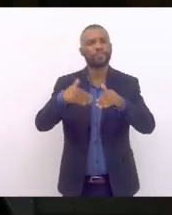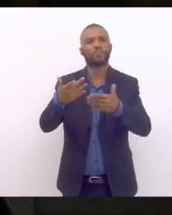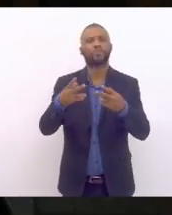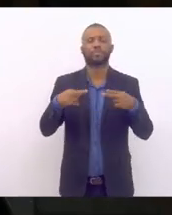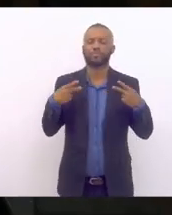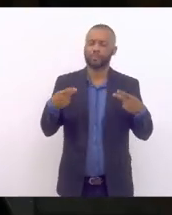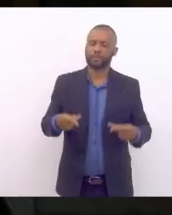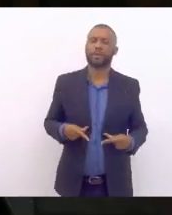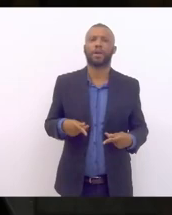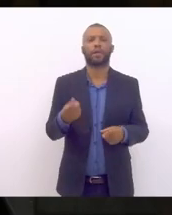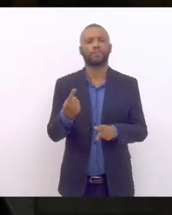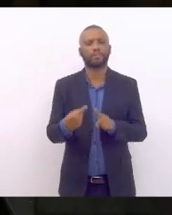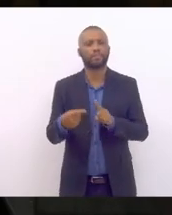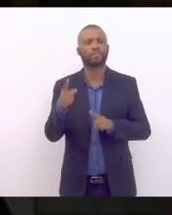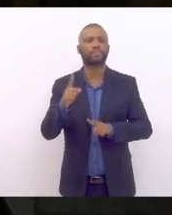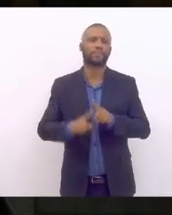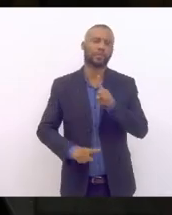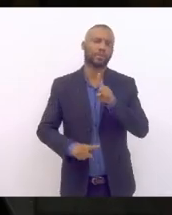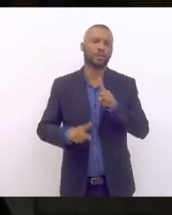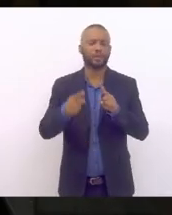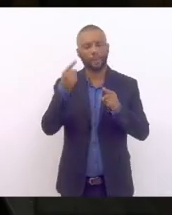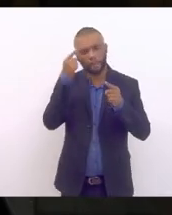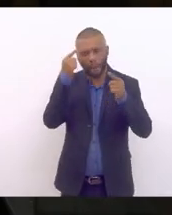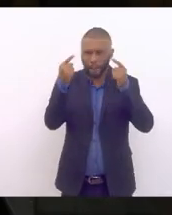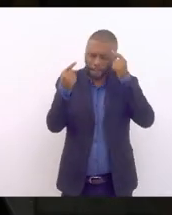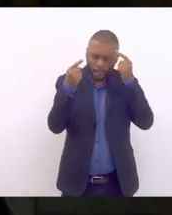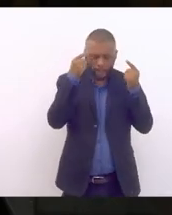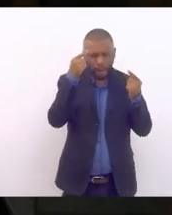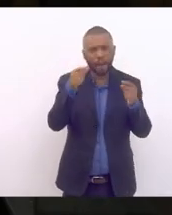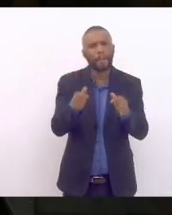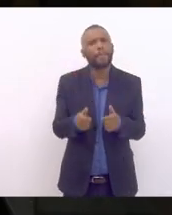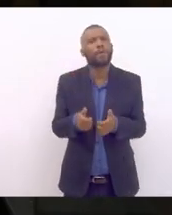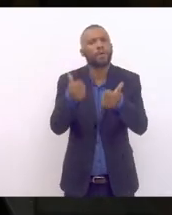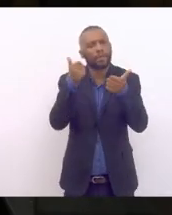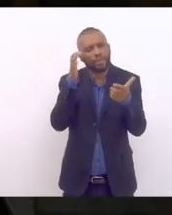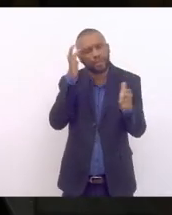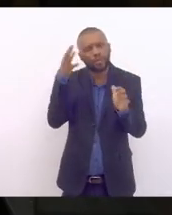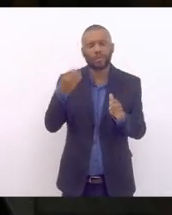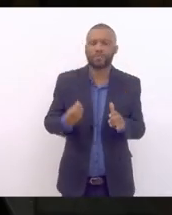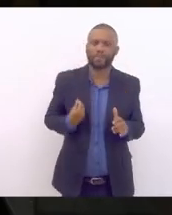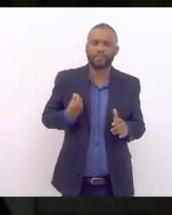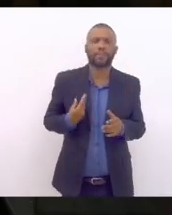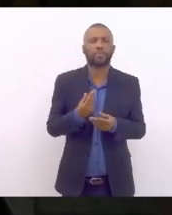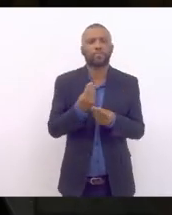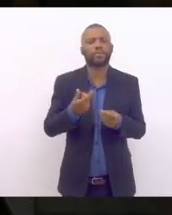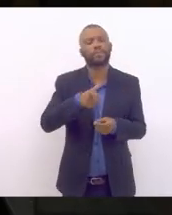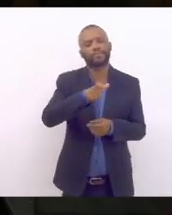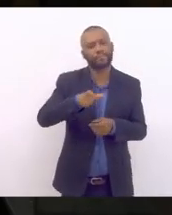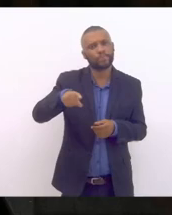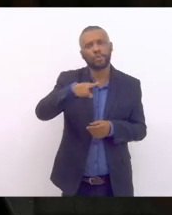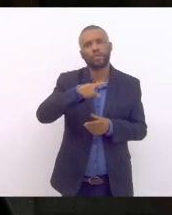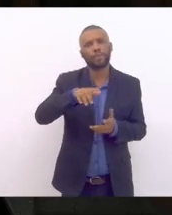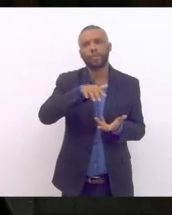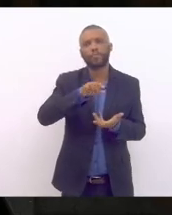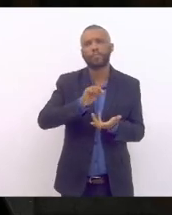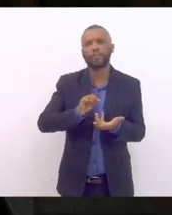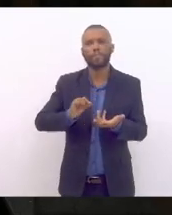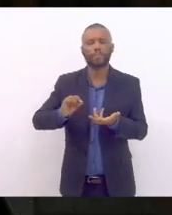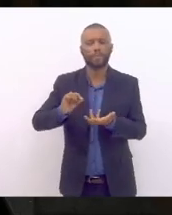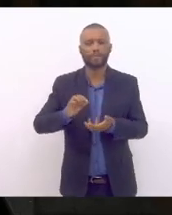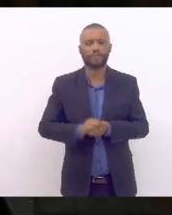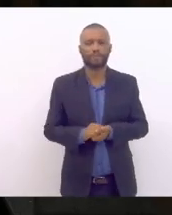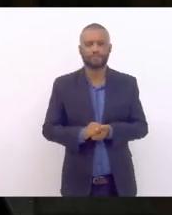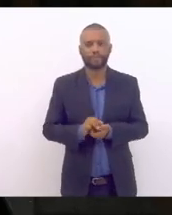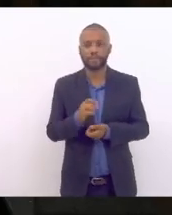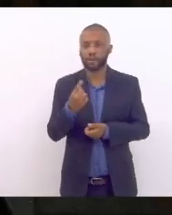para o desenvolvimento para inovação para melhoria das condições de vida de muita gente pelo mundo afora e